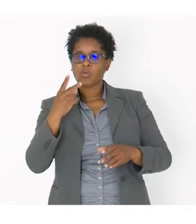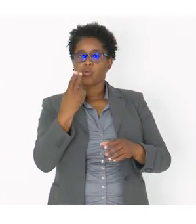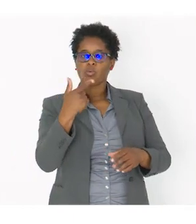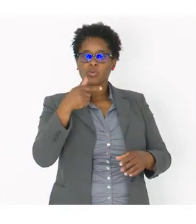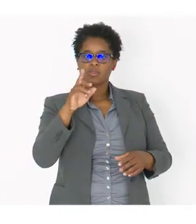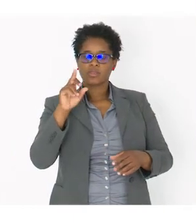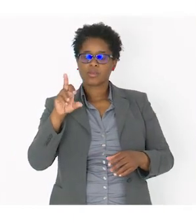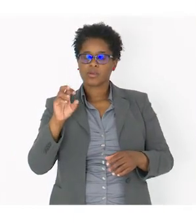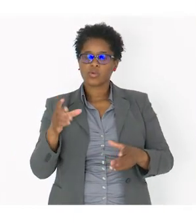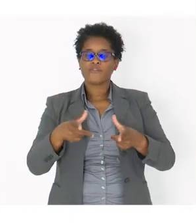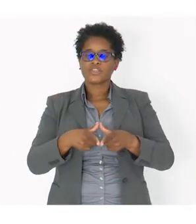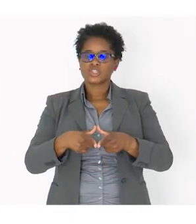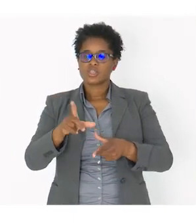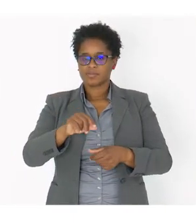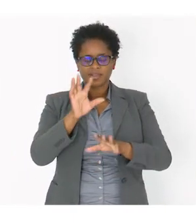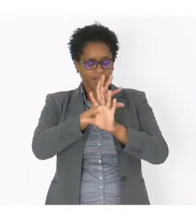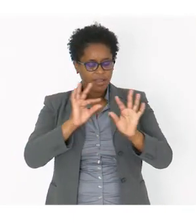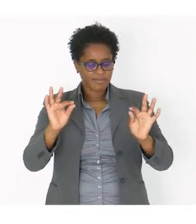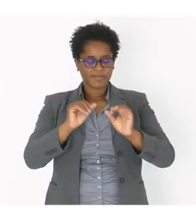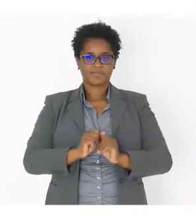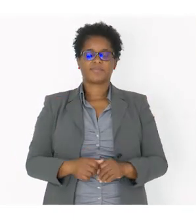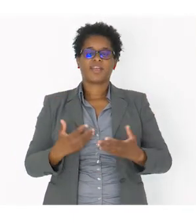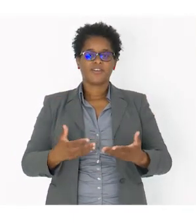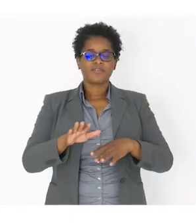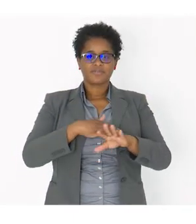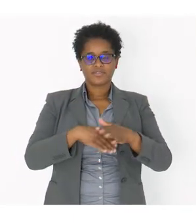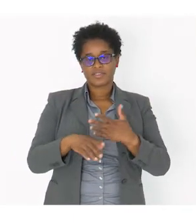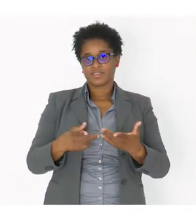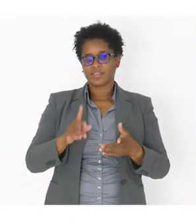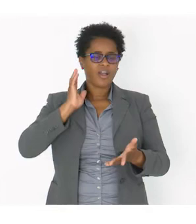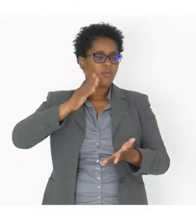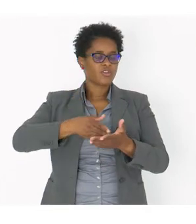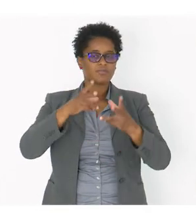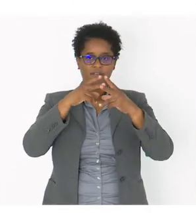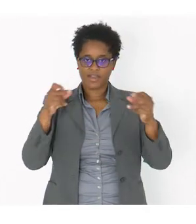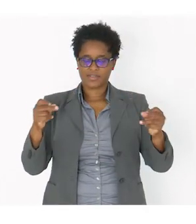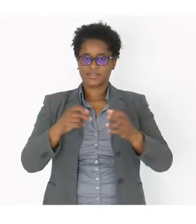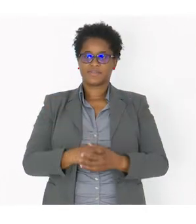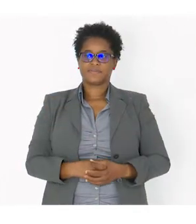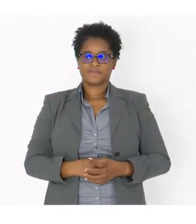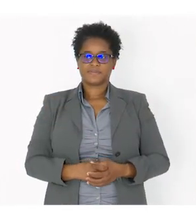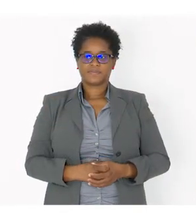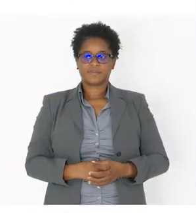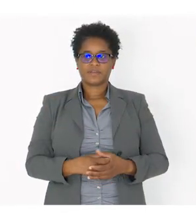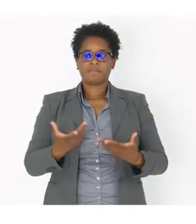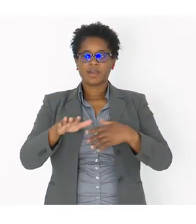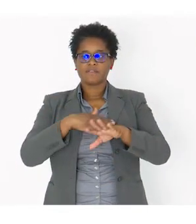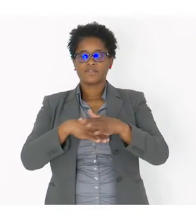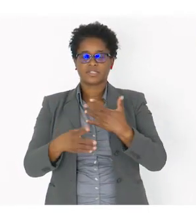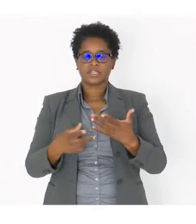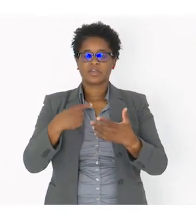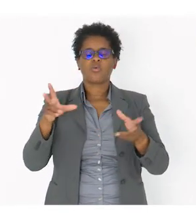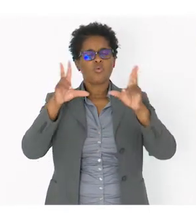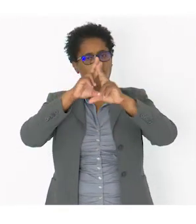a vagina. Excelente. Agora vamos ver a última afirmação. Para se formar